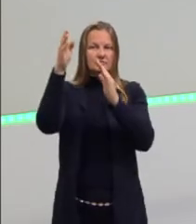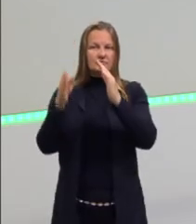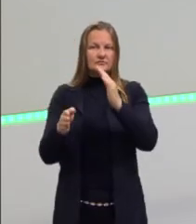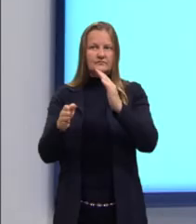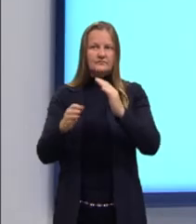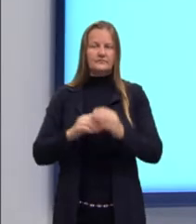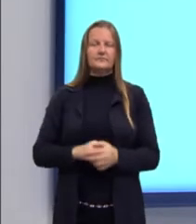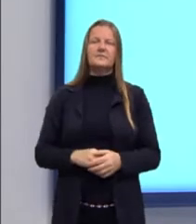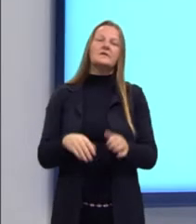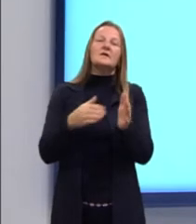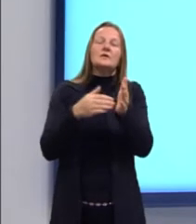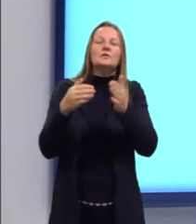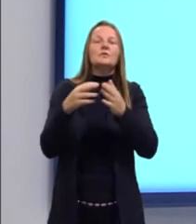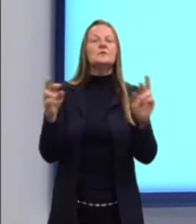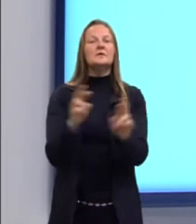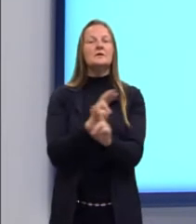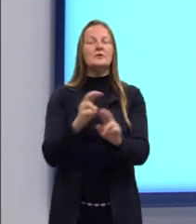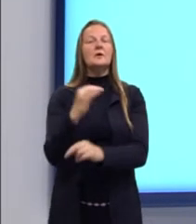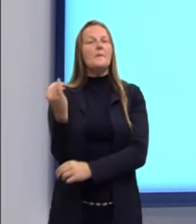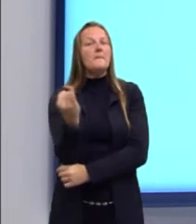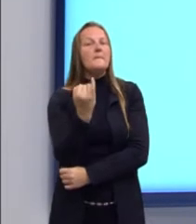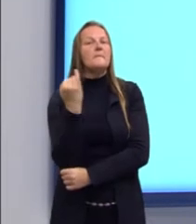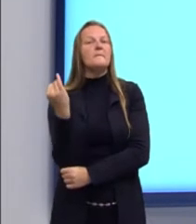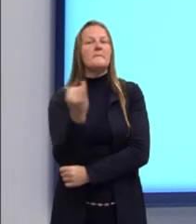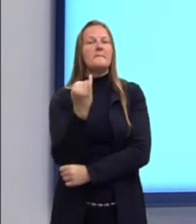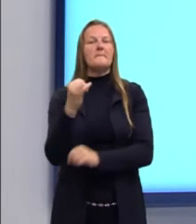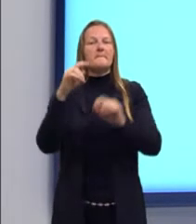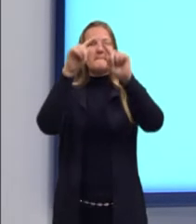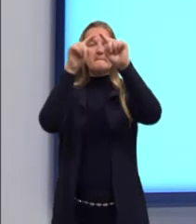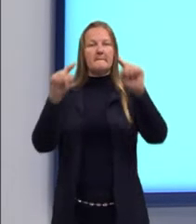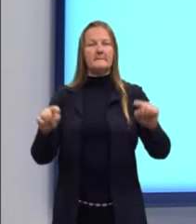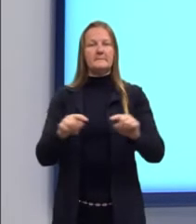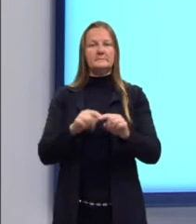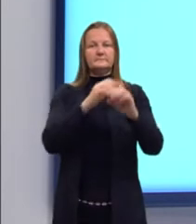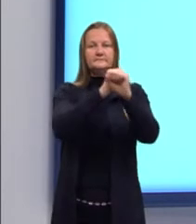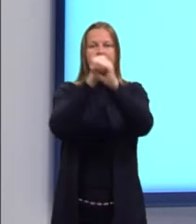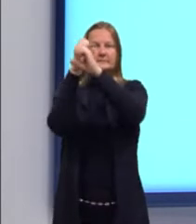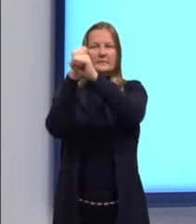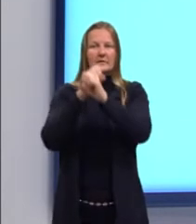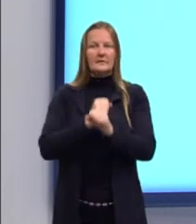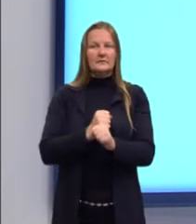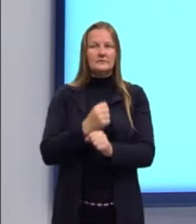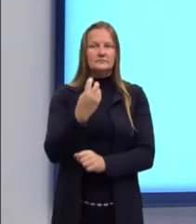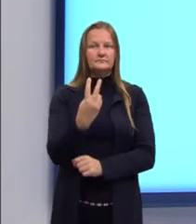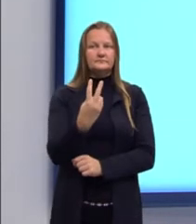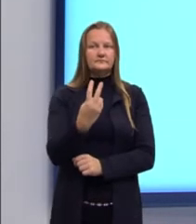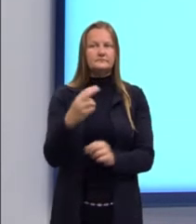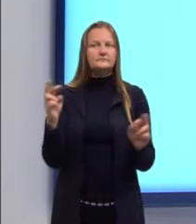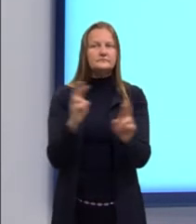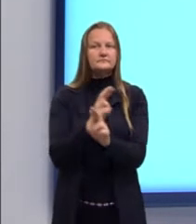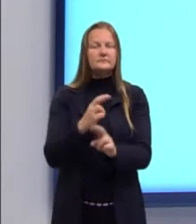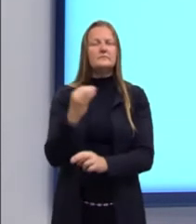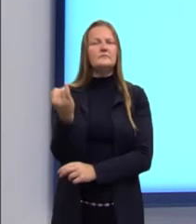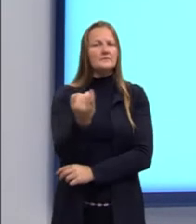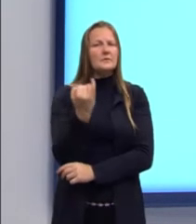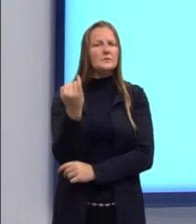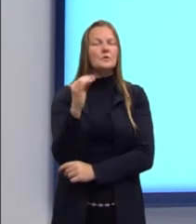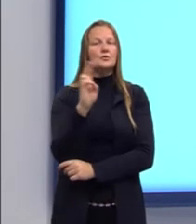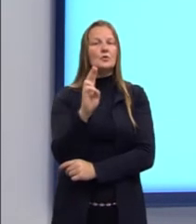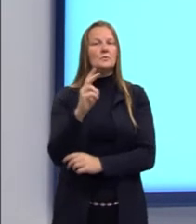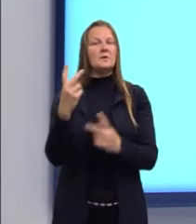das nossas relações fundamentais da trigonometria elas são duas relações que recebem esse nome